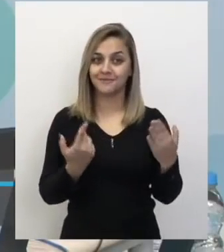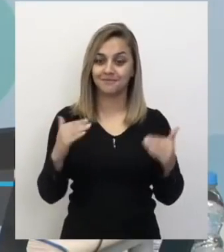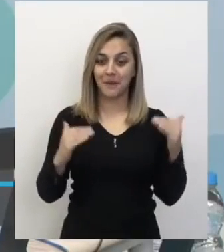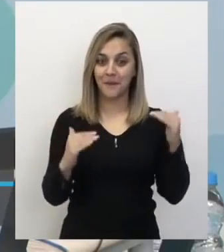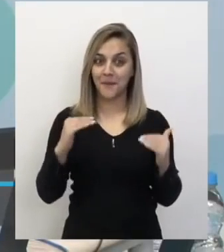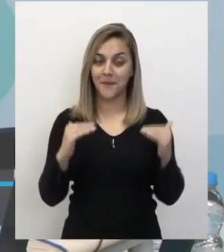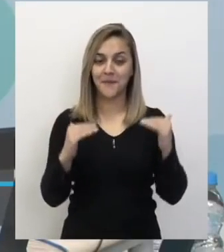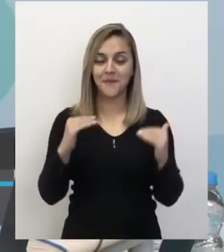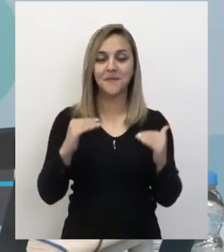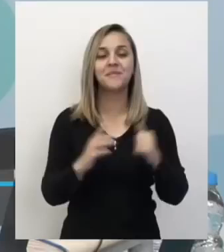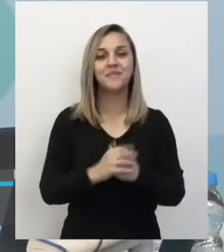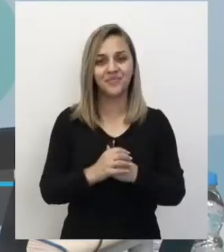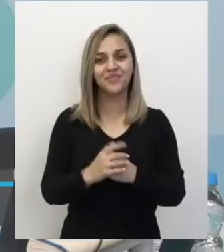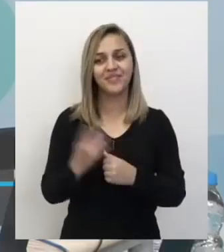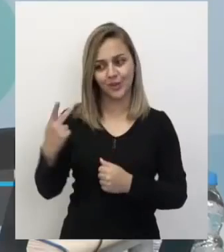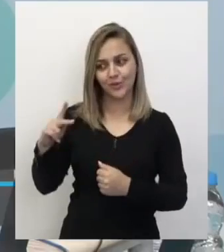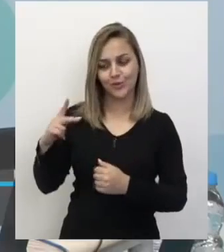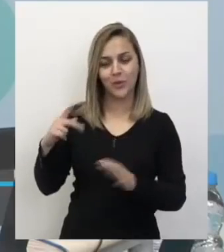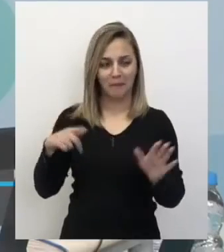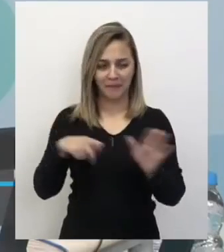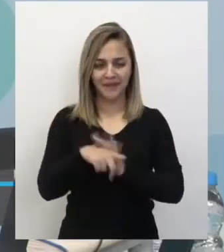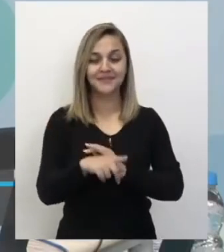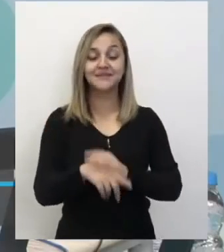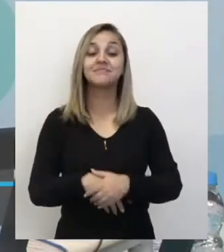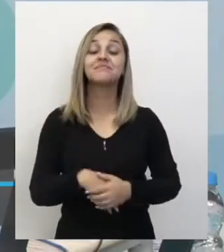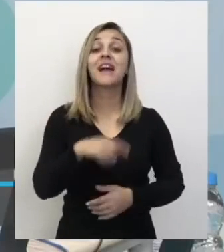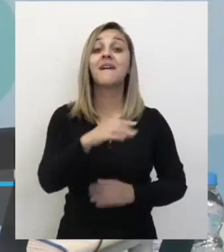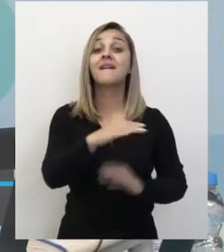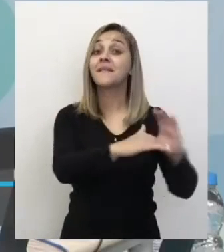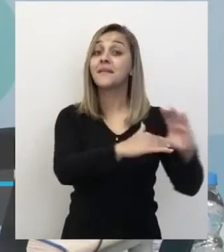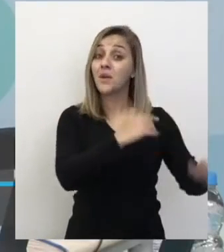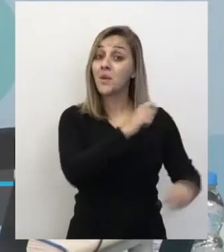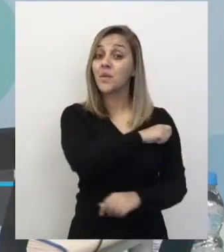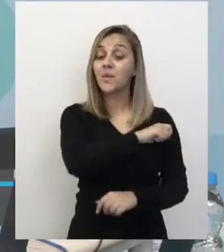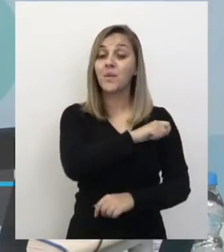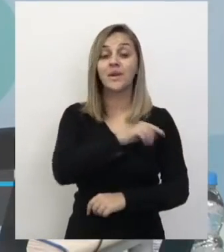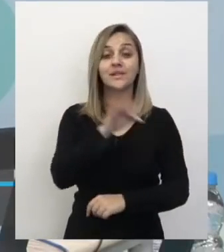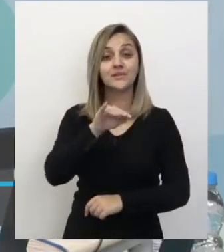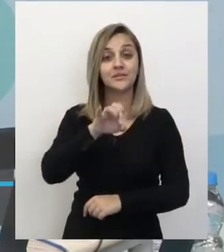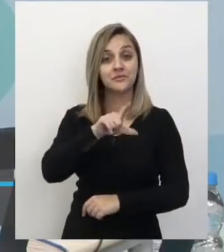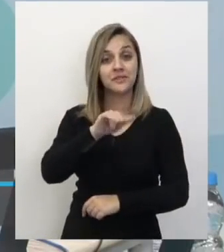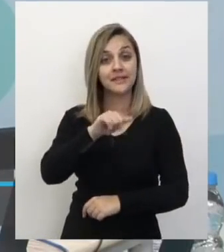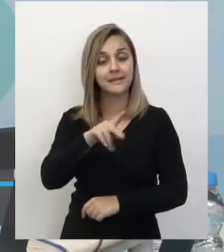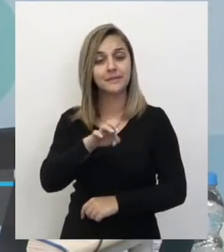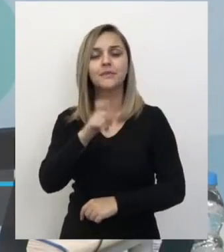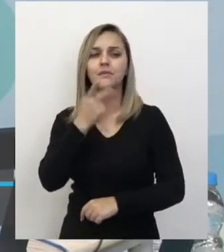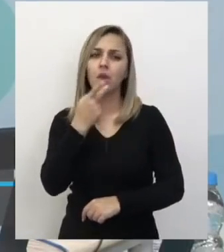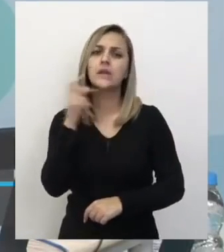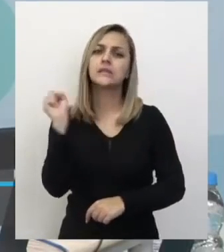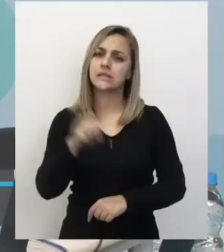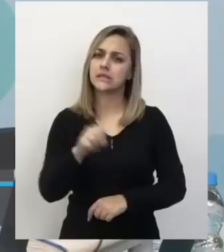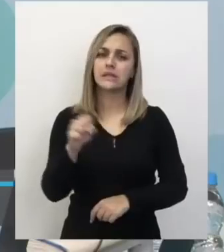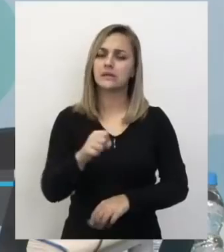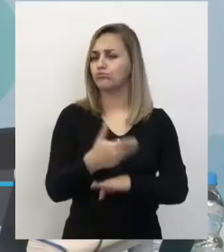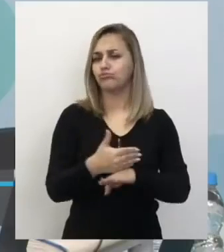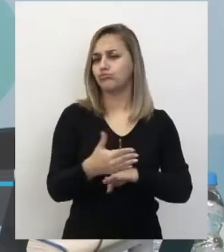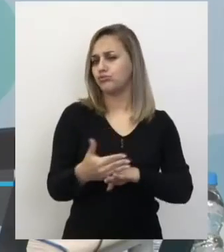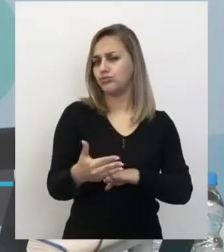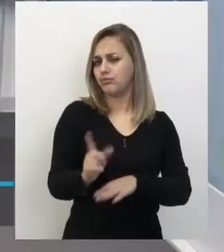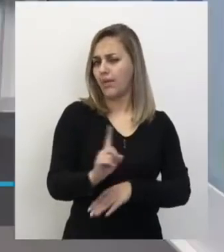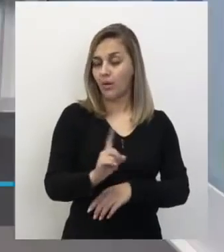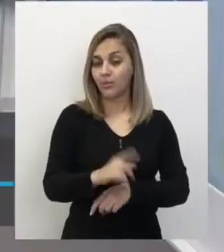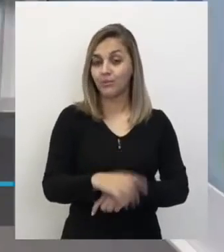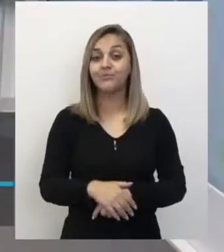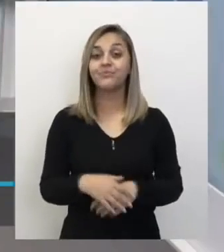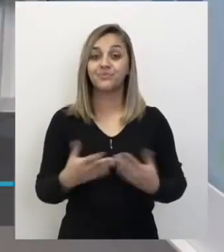que você colocou. Felipe Silva, só para mencionar aqui, um aluno colocou, sim, mas não muito comum. Eu acho que ficou bem bacana essa resposta aí. A gente